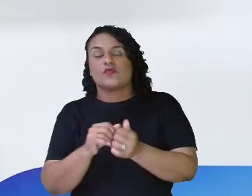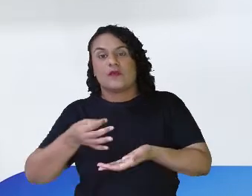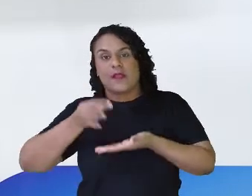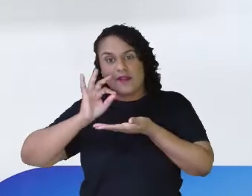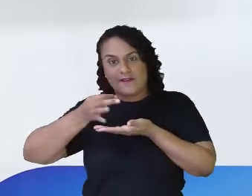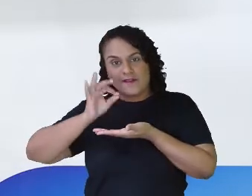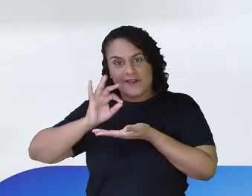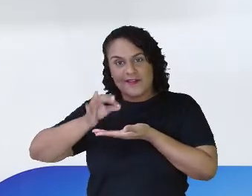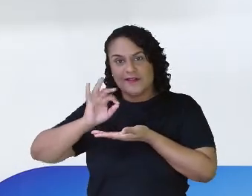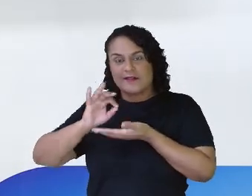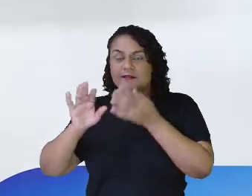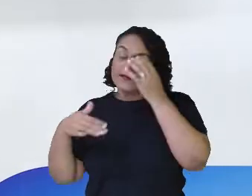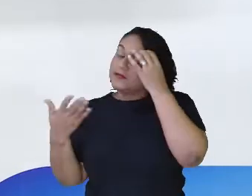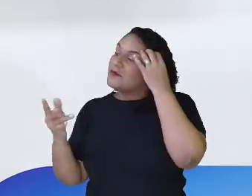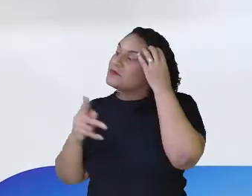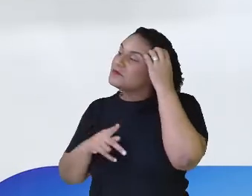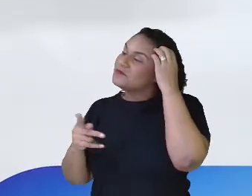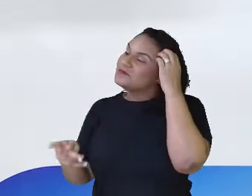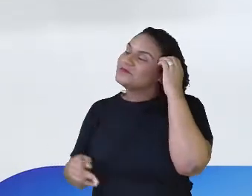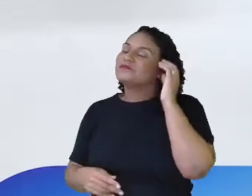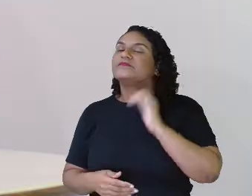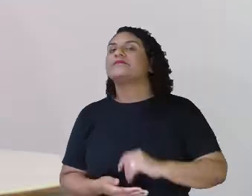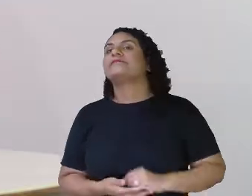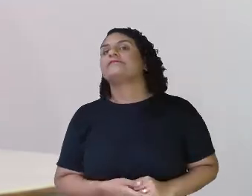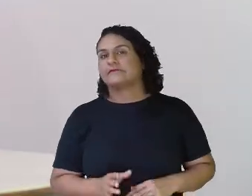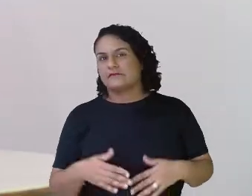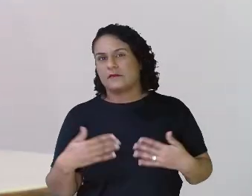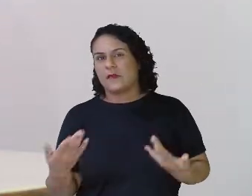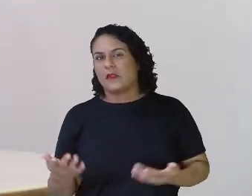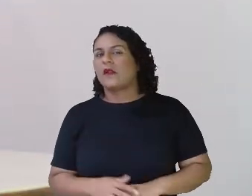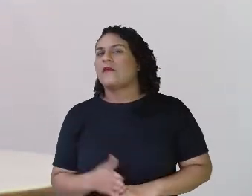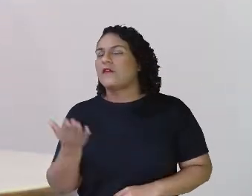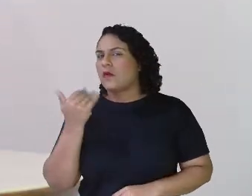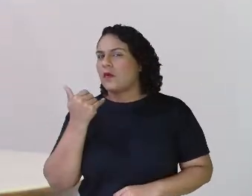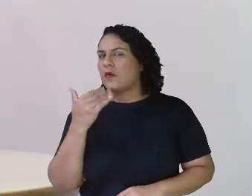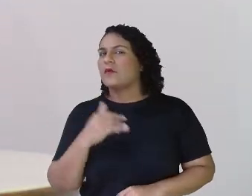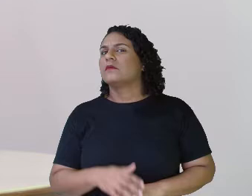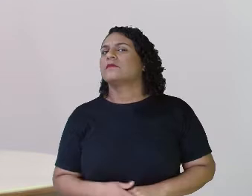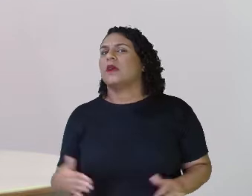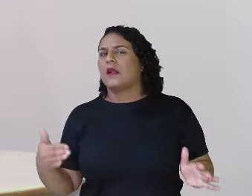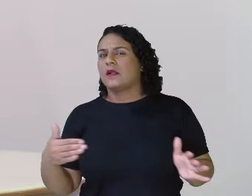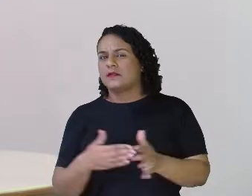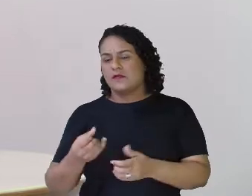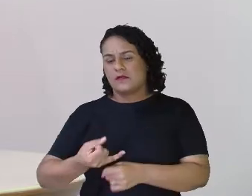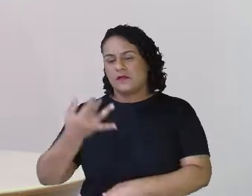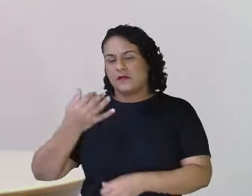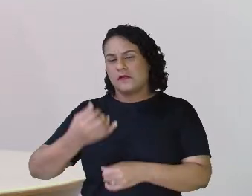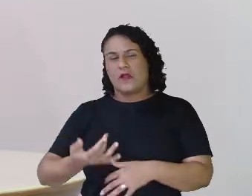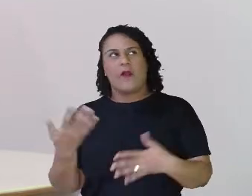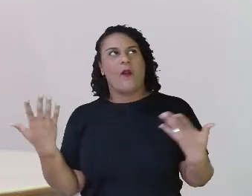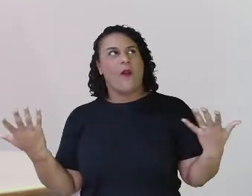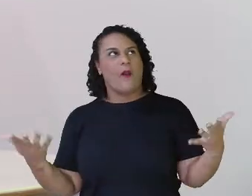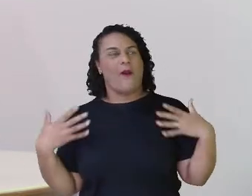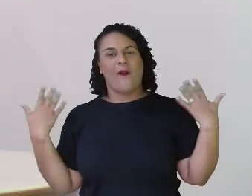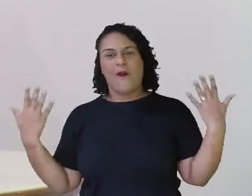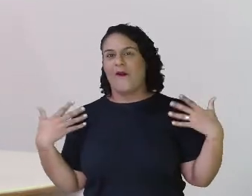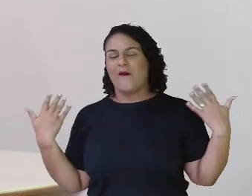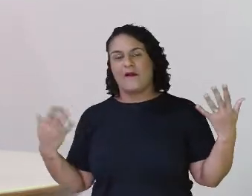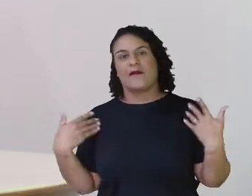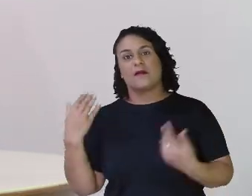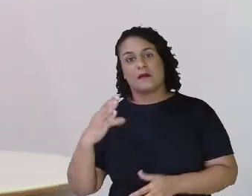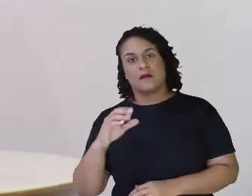agora, assistindo? E aí, professora? Quando se fala em comida, até o chat fica animado, né?